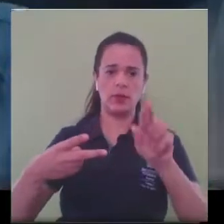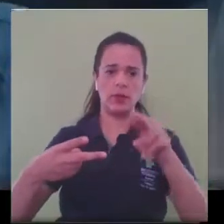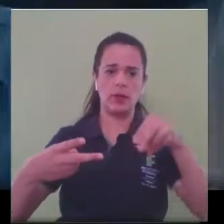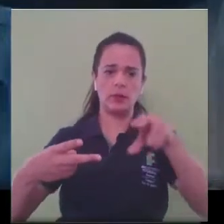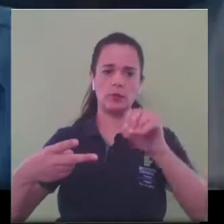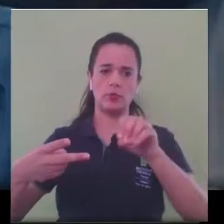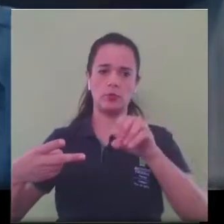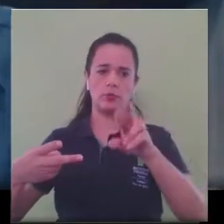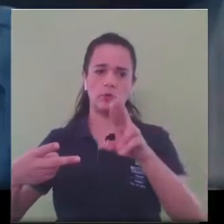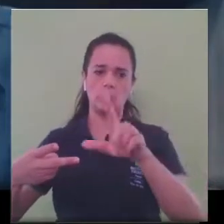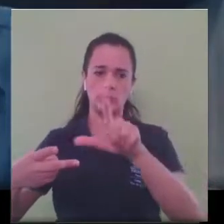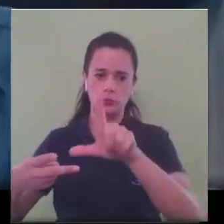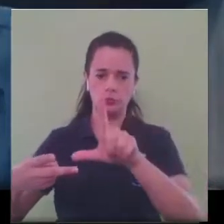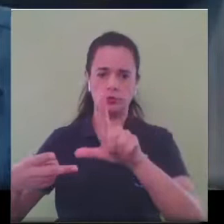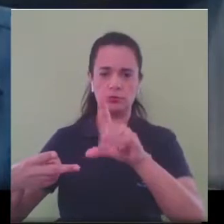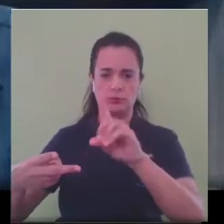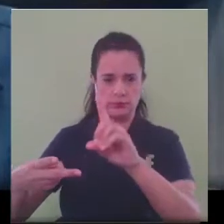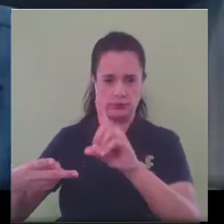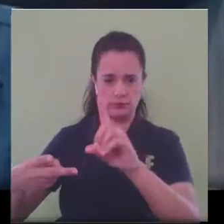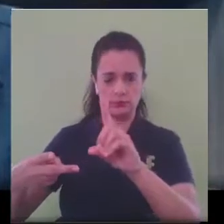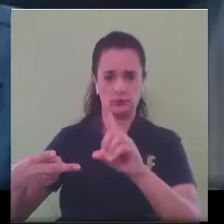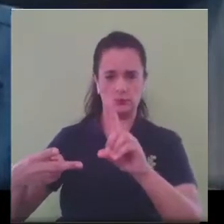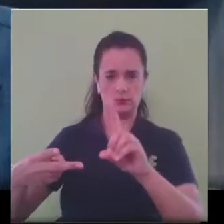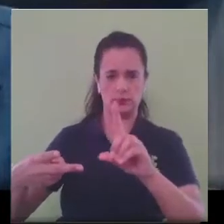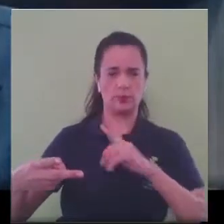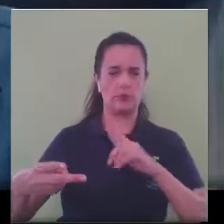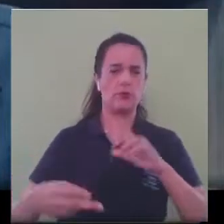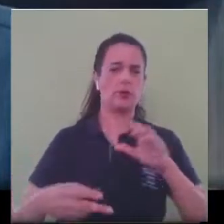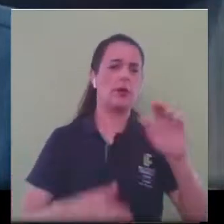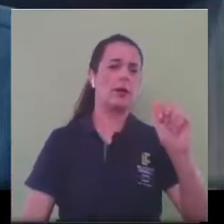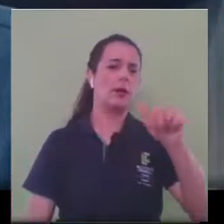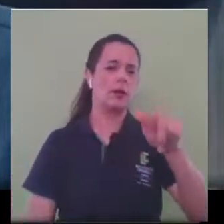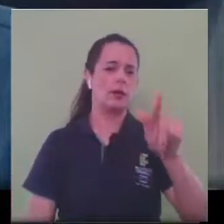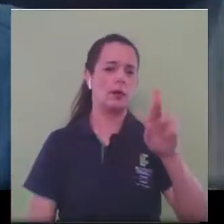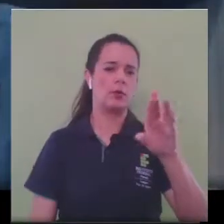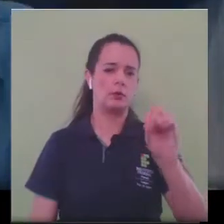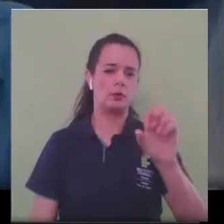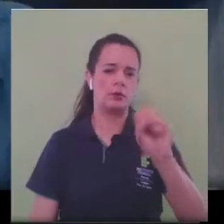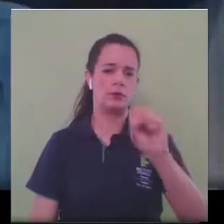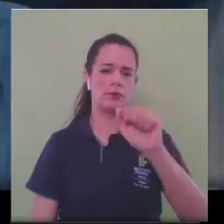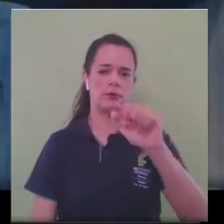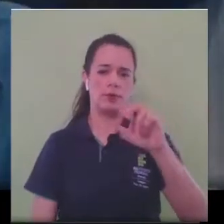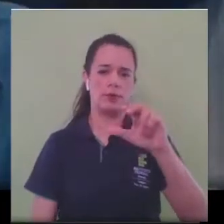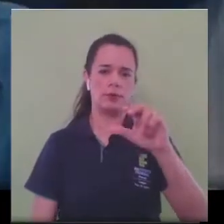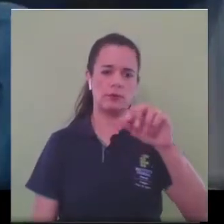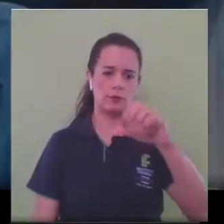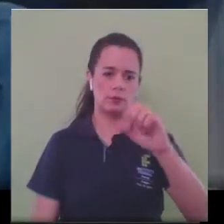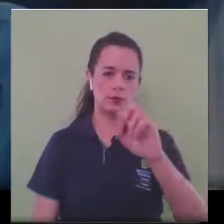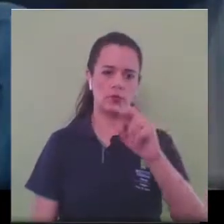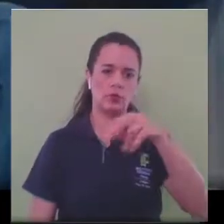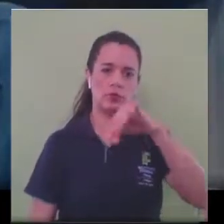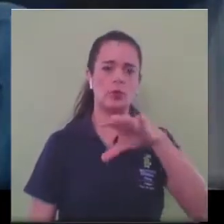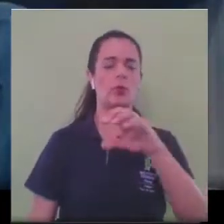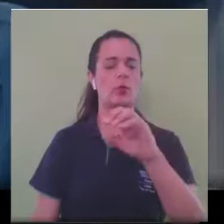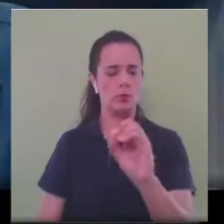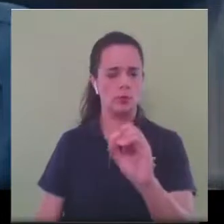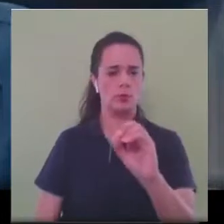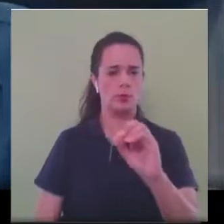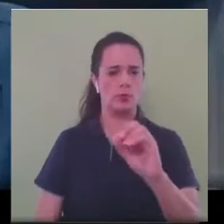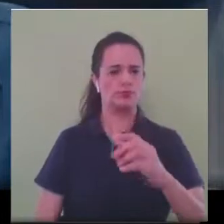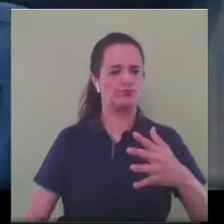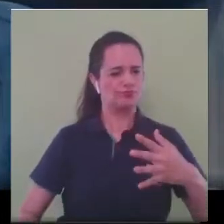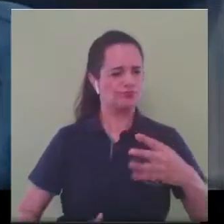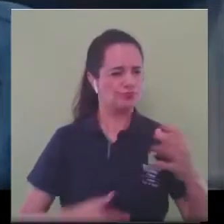linha anglo-saxã, ele tentou definir também o que é clássico, dizendo que o clássico era aquilo que o grupo de entusiastas, o grupo